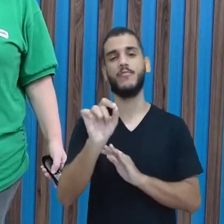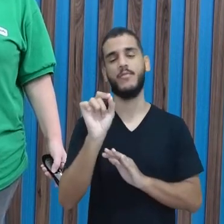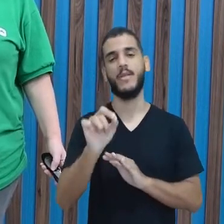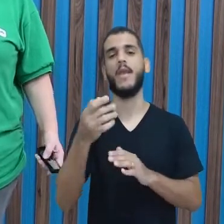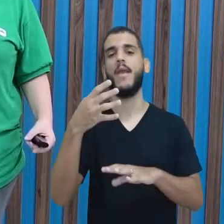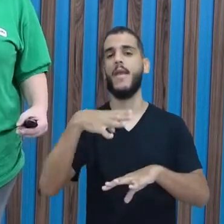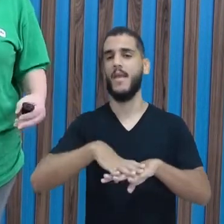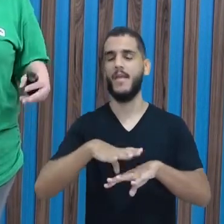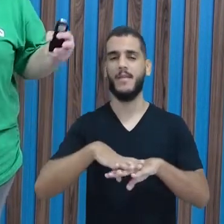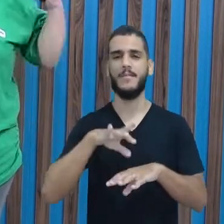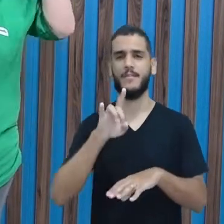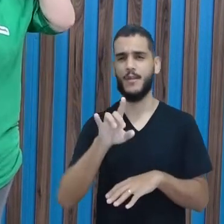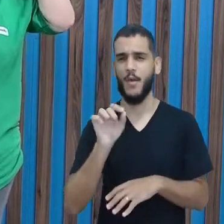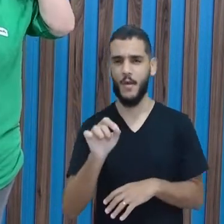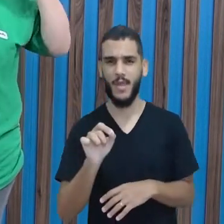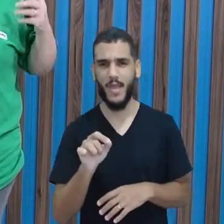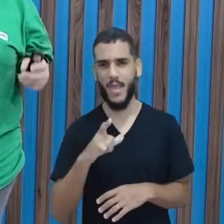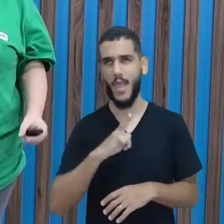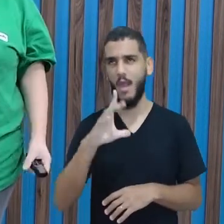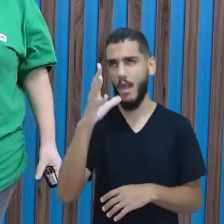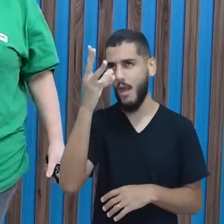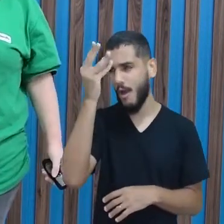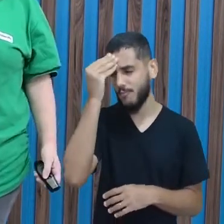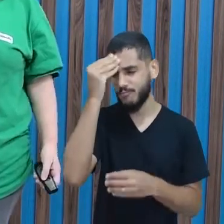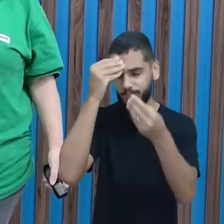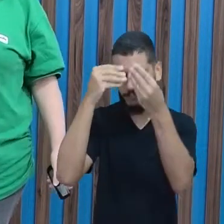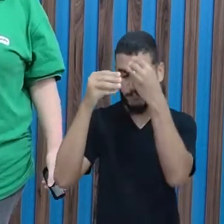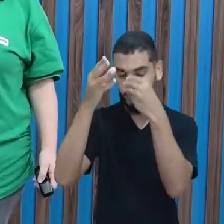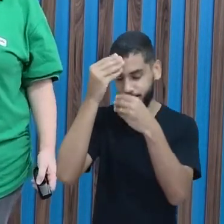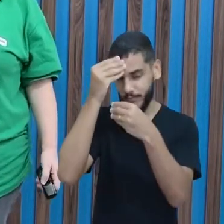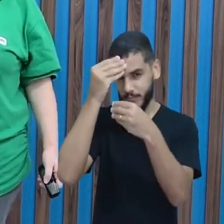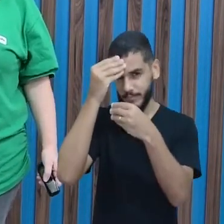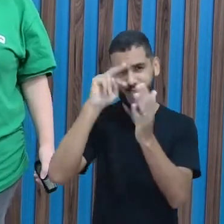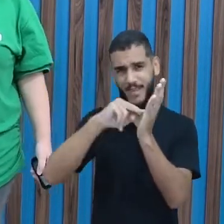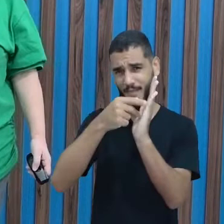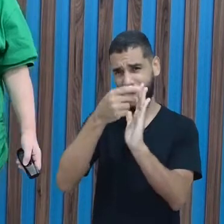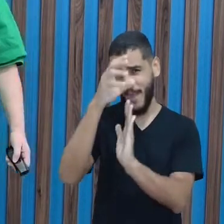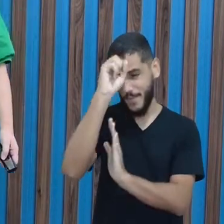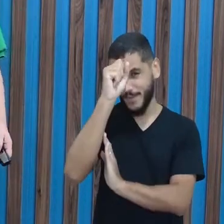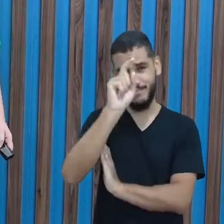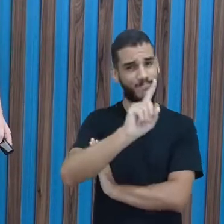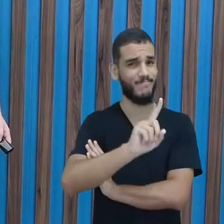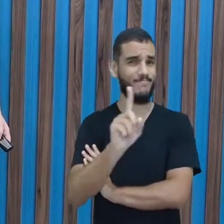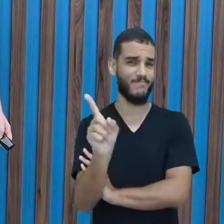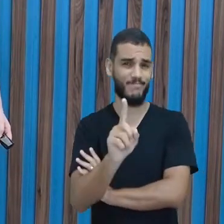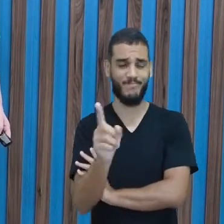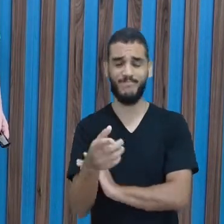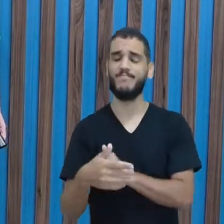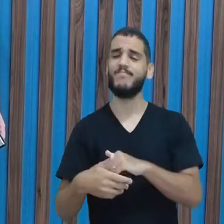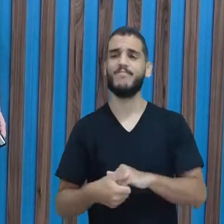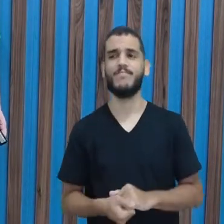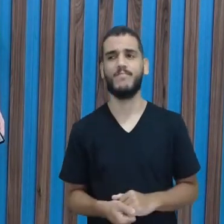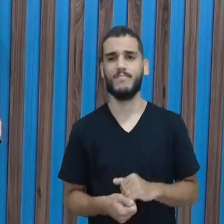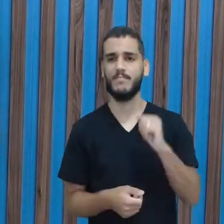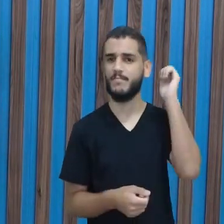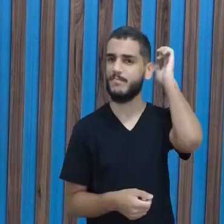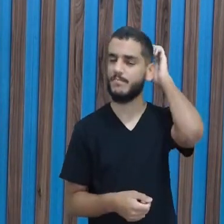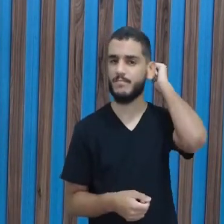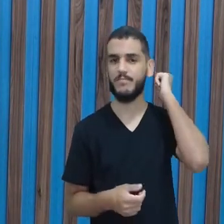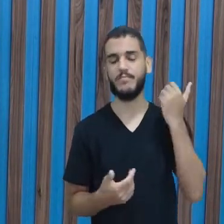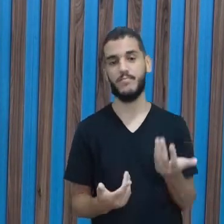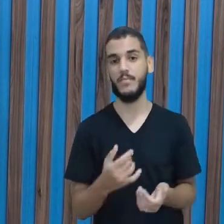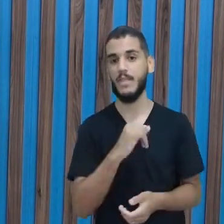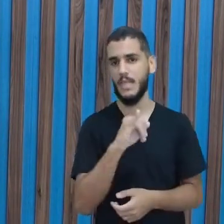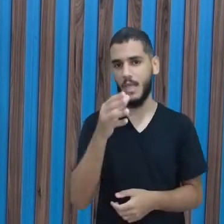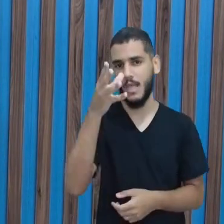né? Não é só, decorei. Decorar não é aprender matemática. O que acontece com decorar matemática?